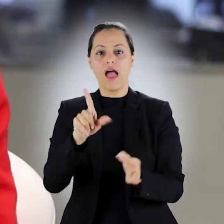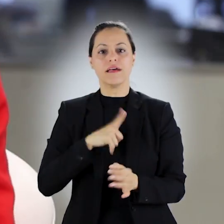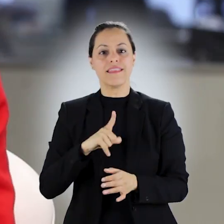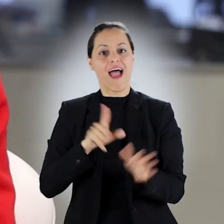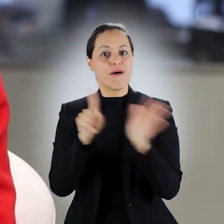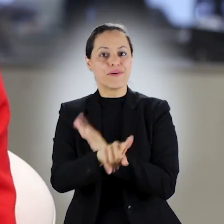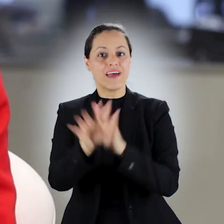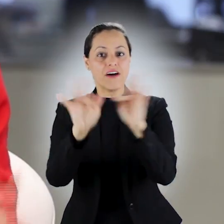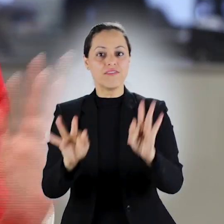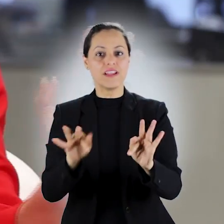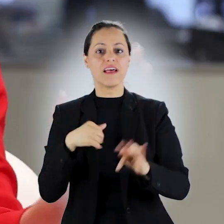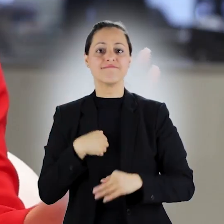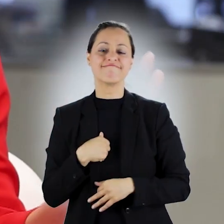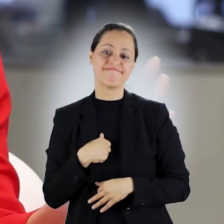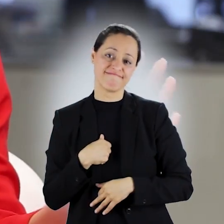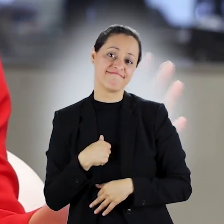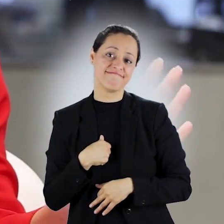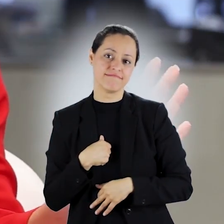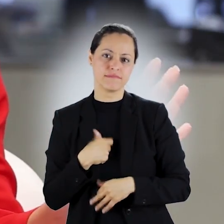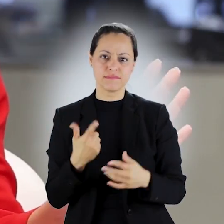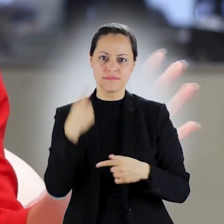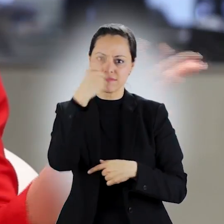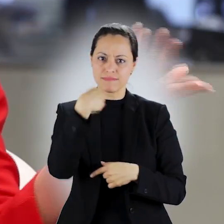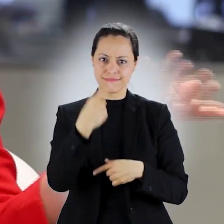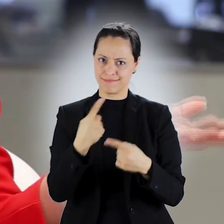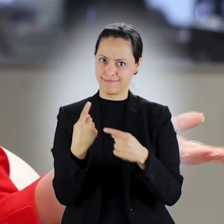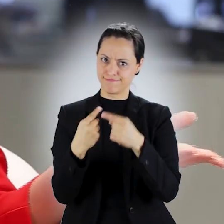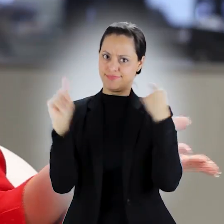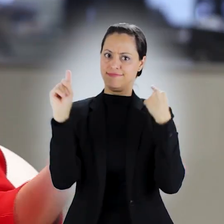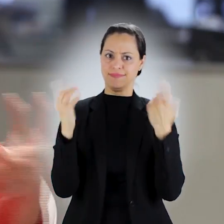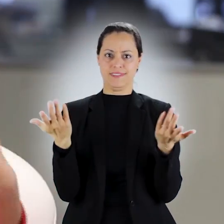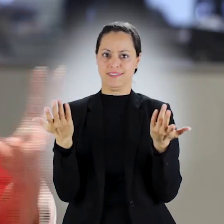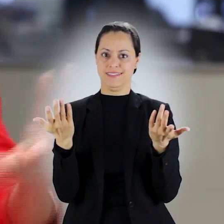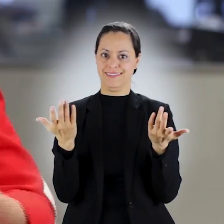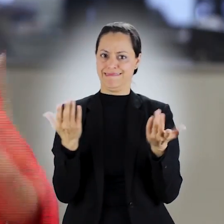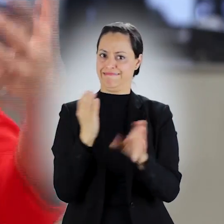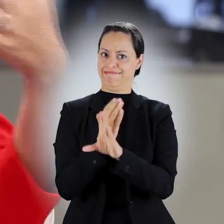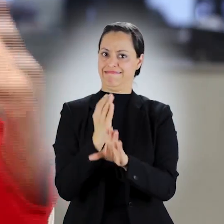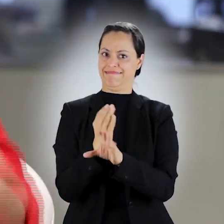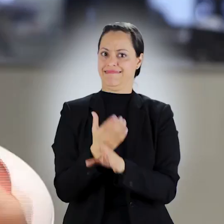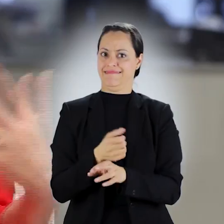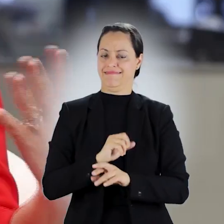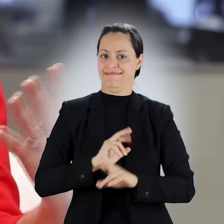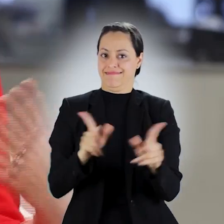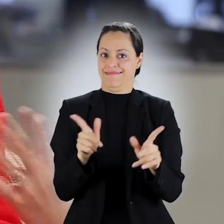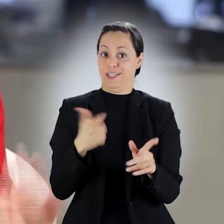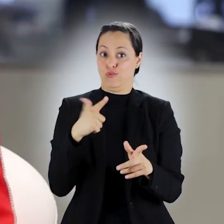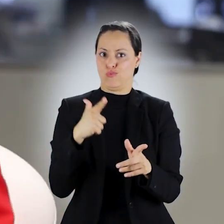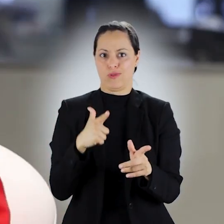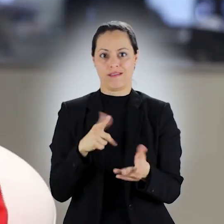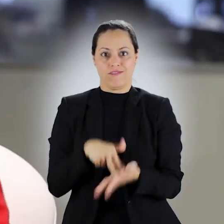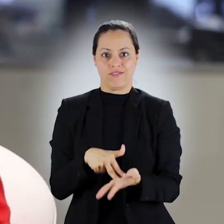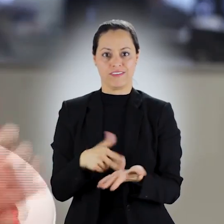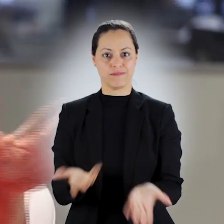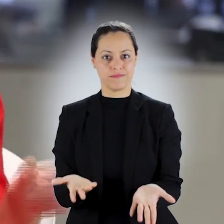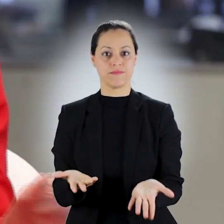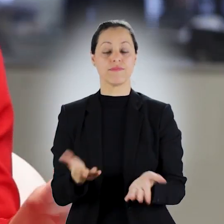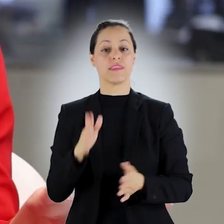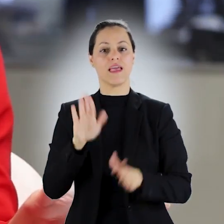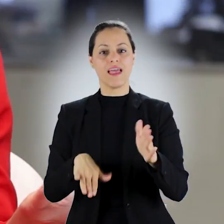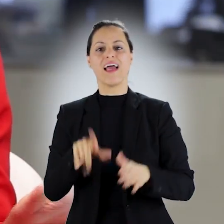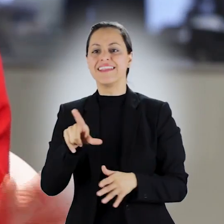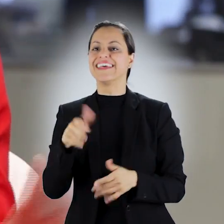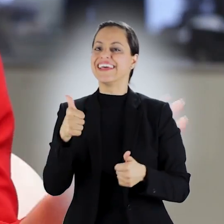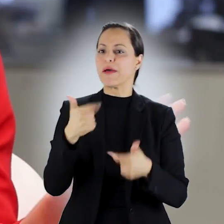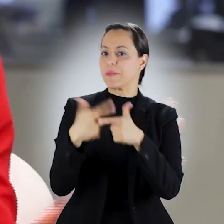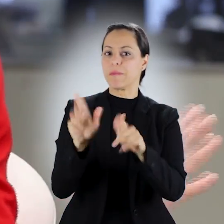feliz? Tô. Para um surdo, isso não comunica. Vai falar, nossa, mas coisa mais esquisita. Não tá consistente. Tá feliz? Tô. Tudo bem para você?